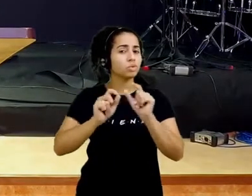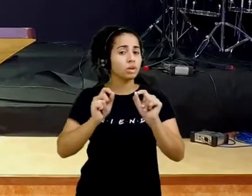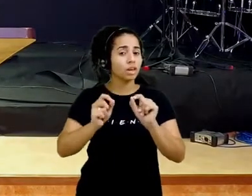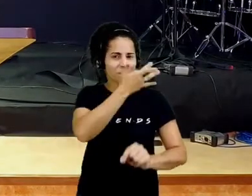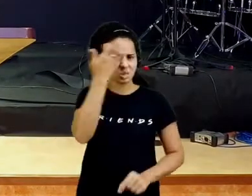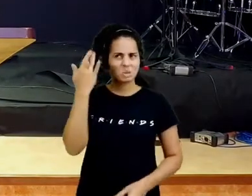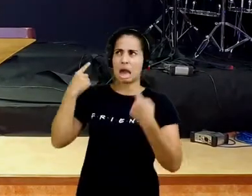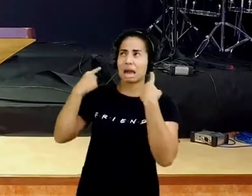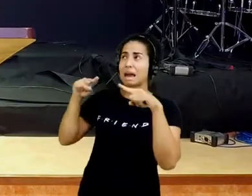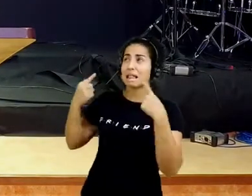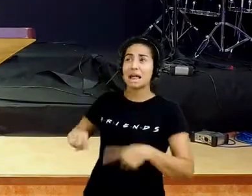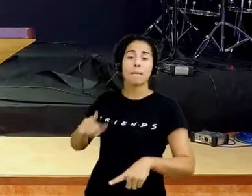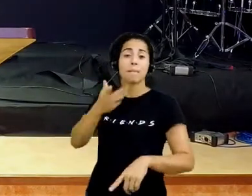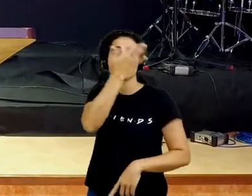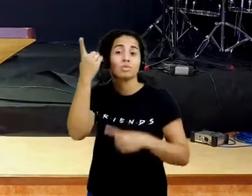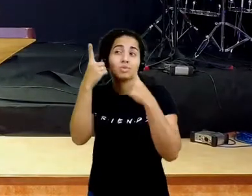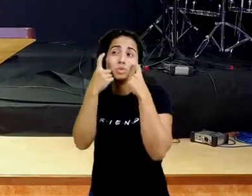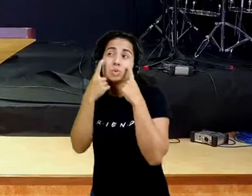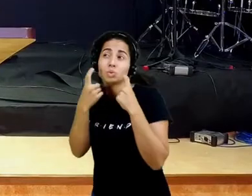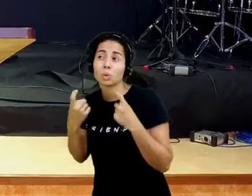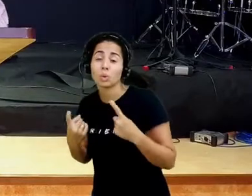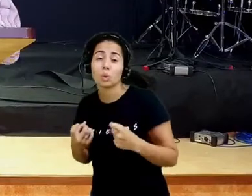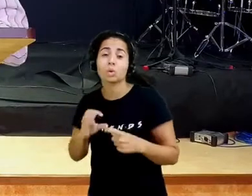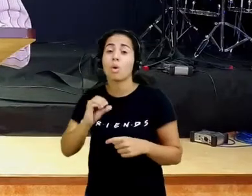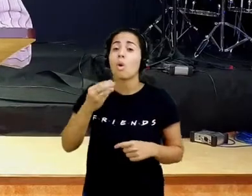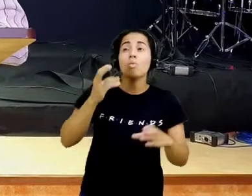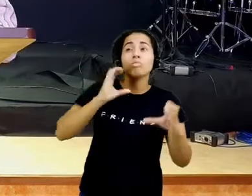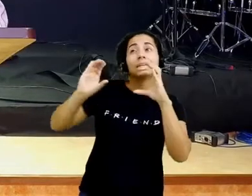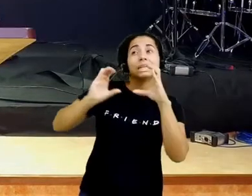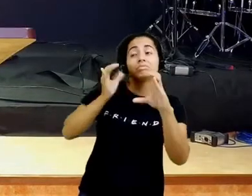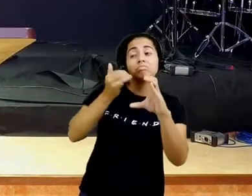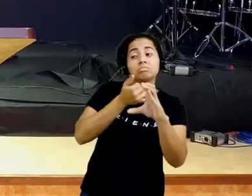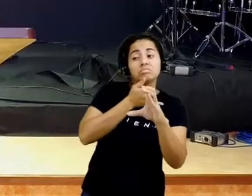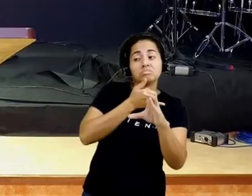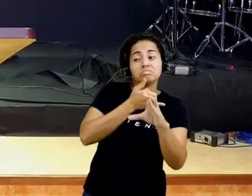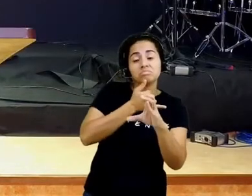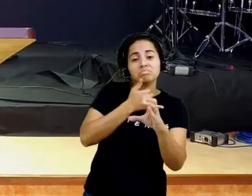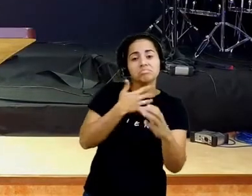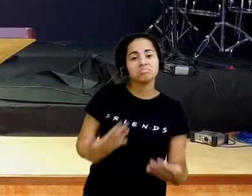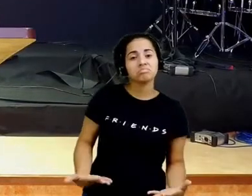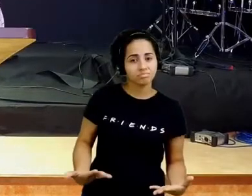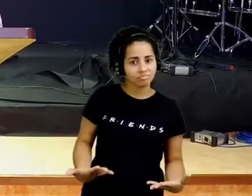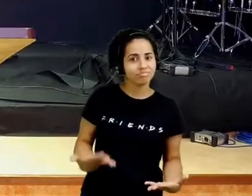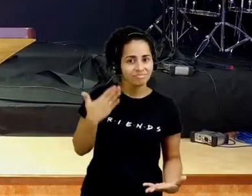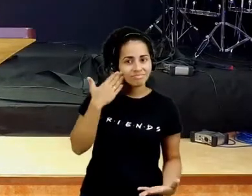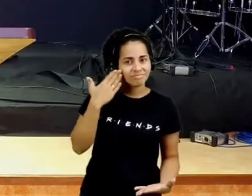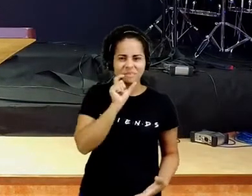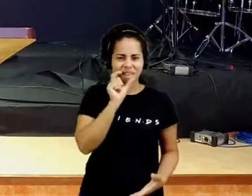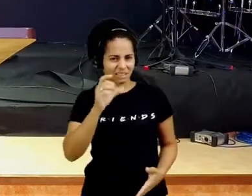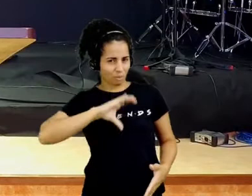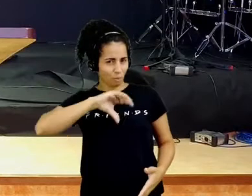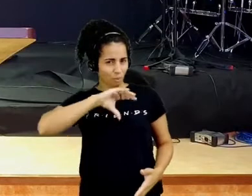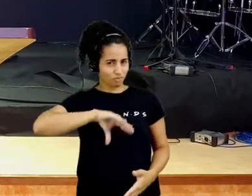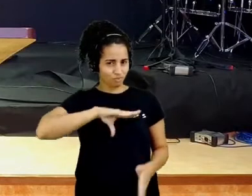queixar, lamento ou um canto fúnebre, não é? Pela circunstância